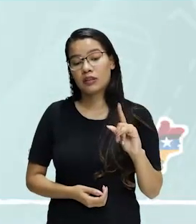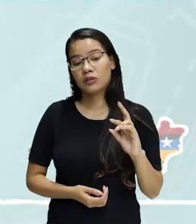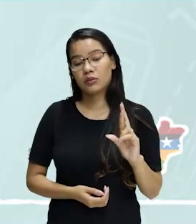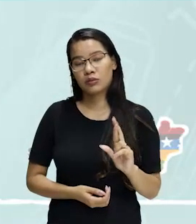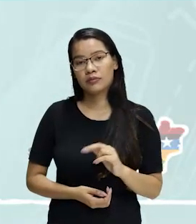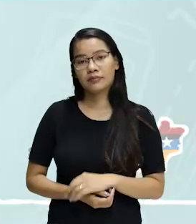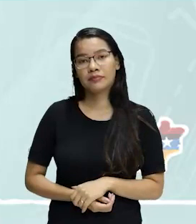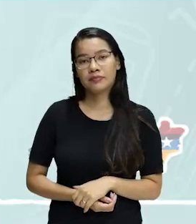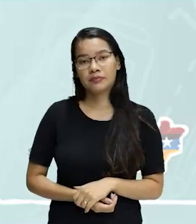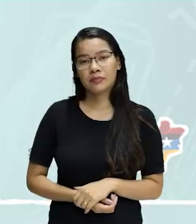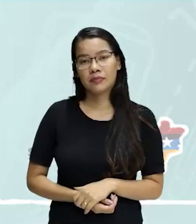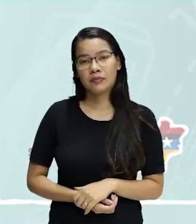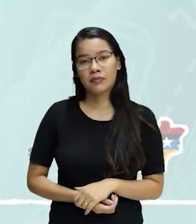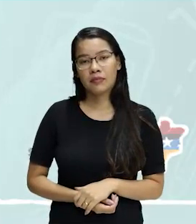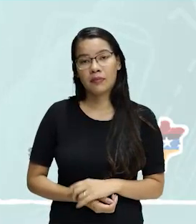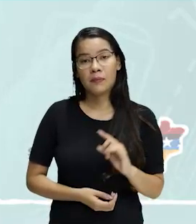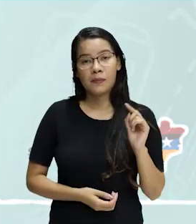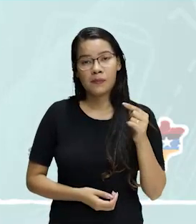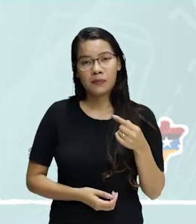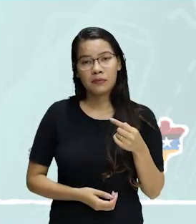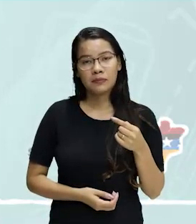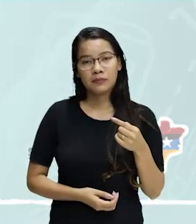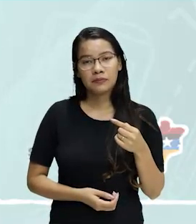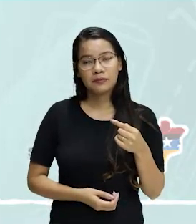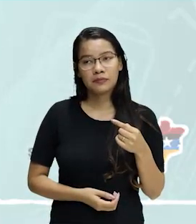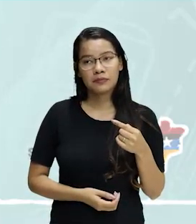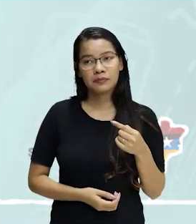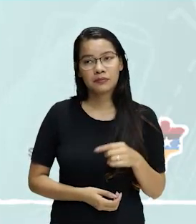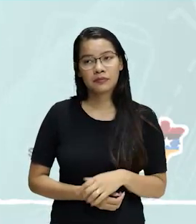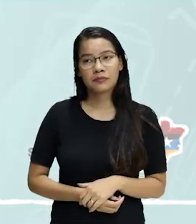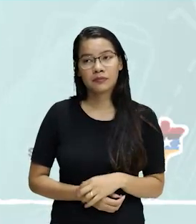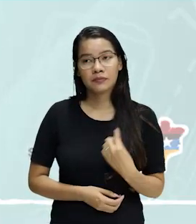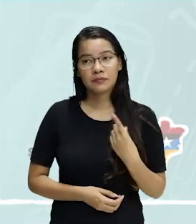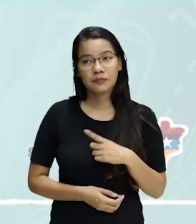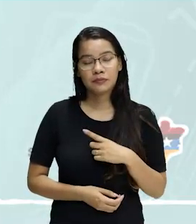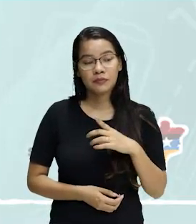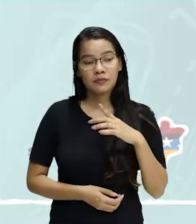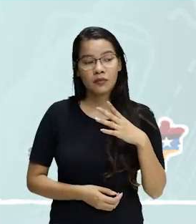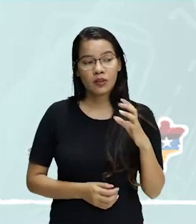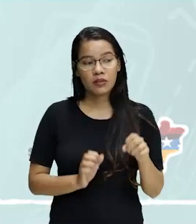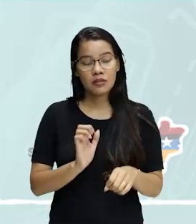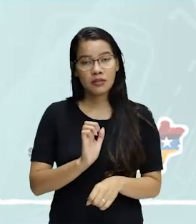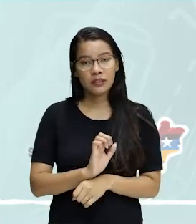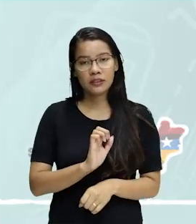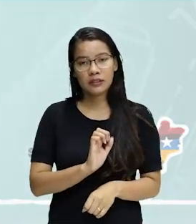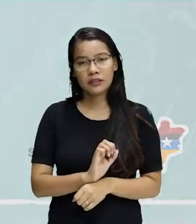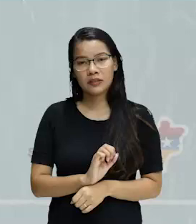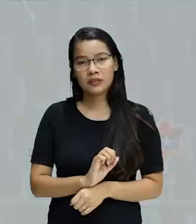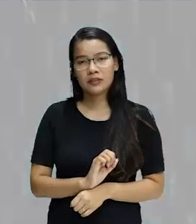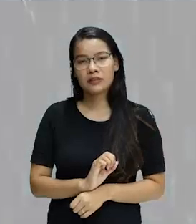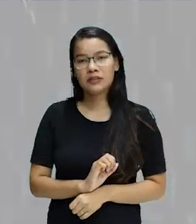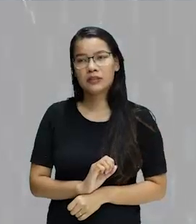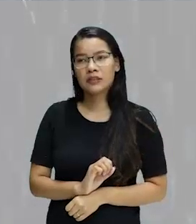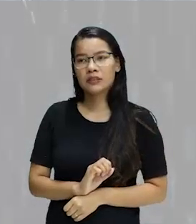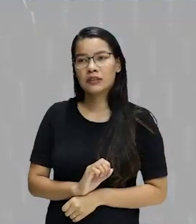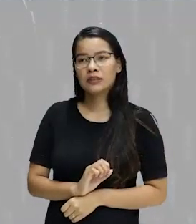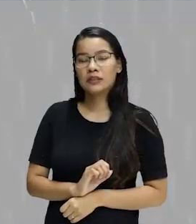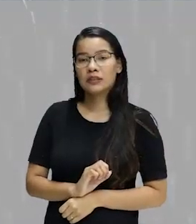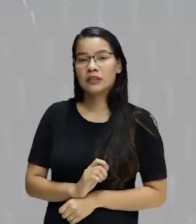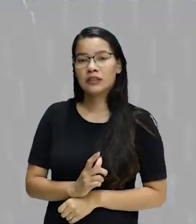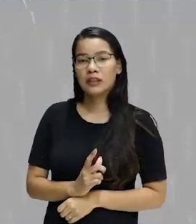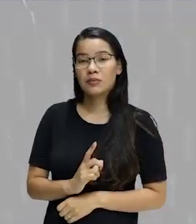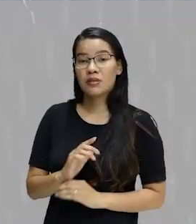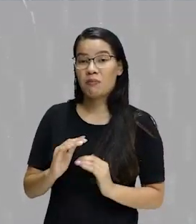glicol. Isso, né, aqui no nosso estado, né, que nós temos